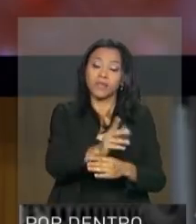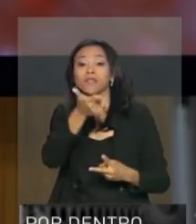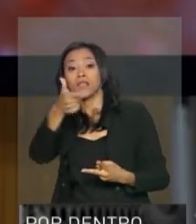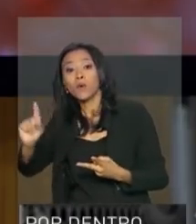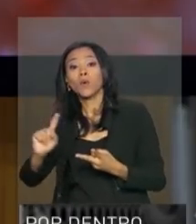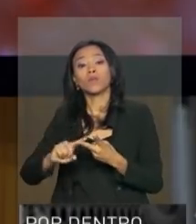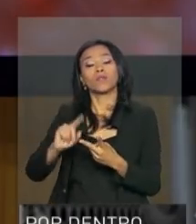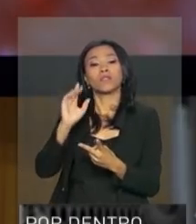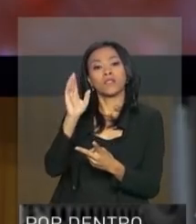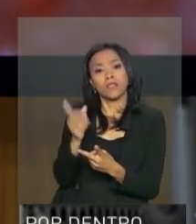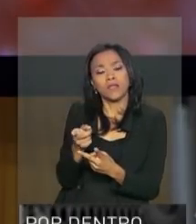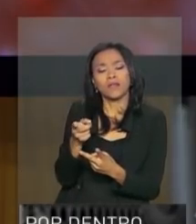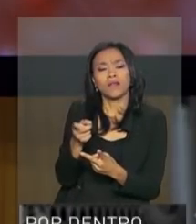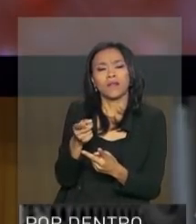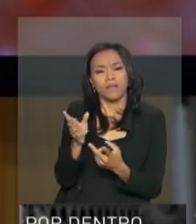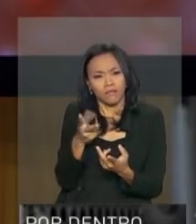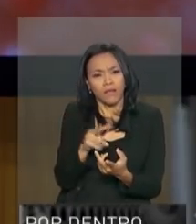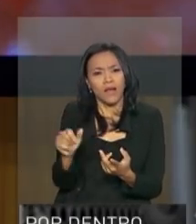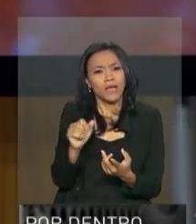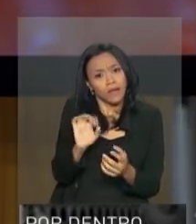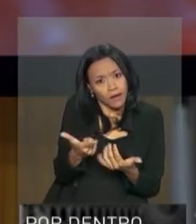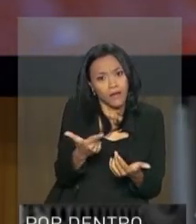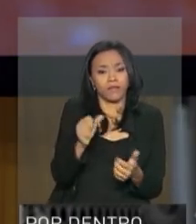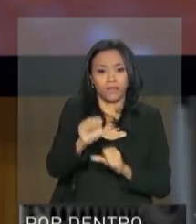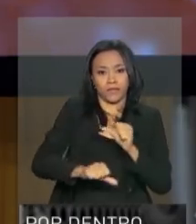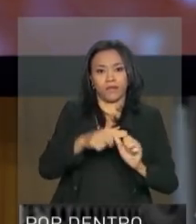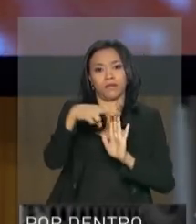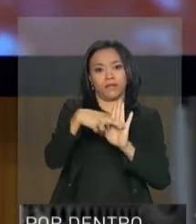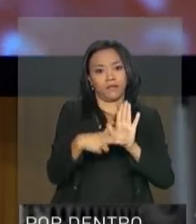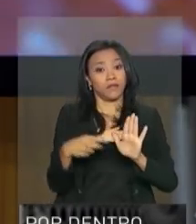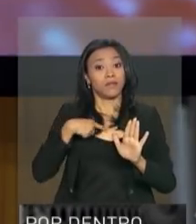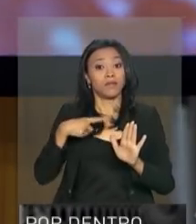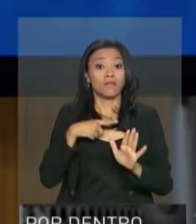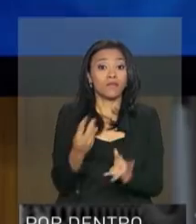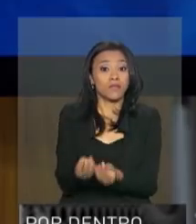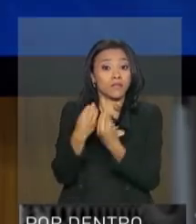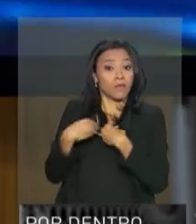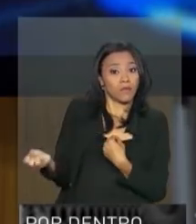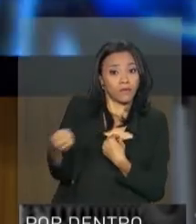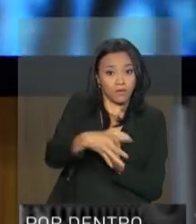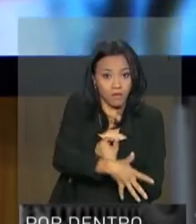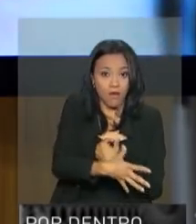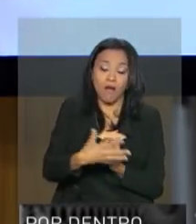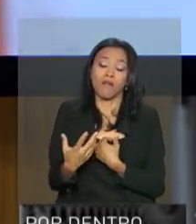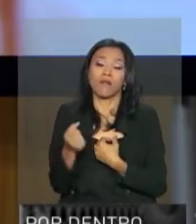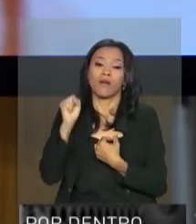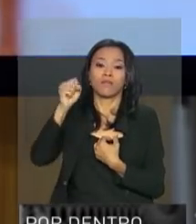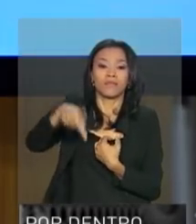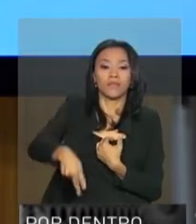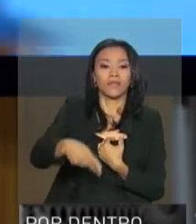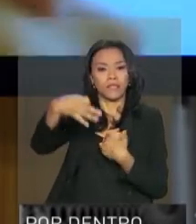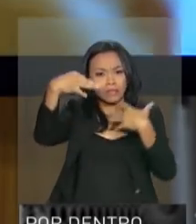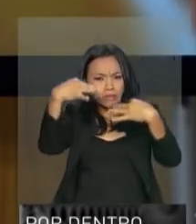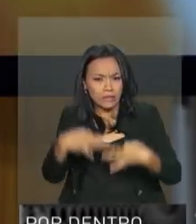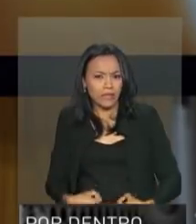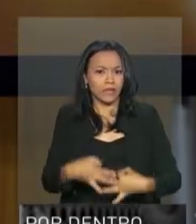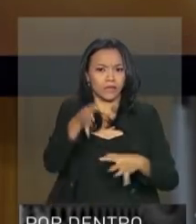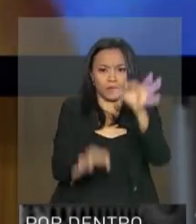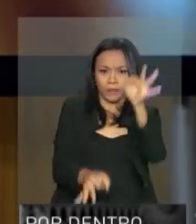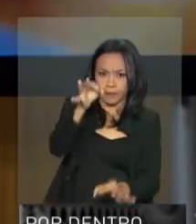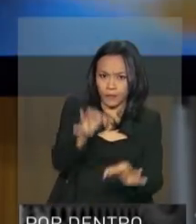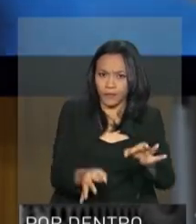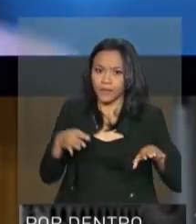mediatos. Obviamente que as mudanças nas regras nos trarão uma nova Previdência, uma Previdência mais justa, mais correta, mais equalizada